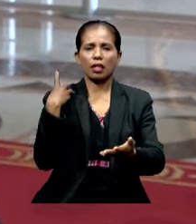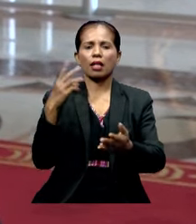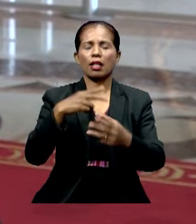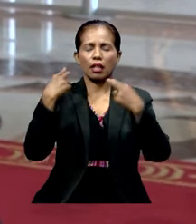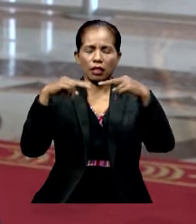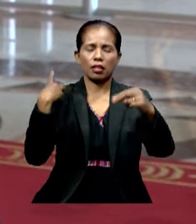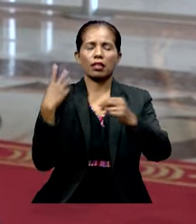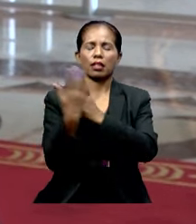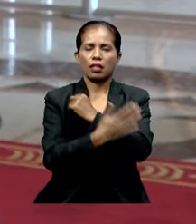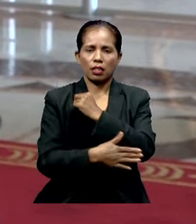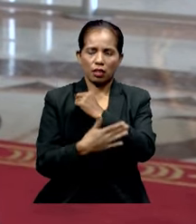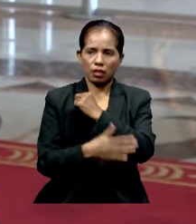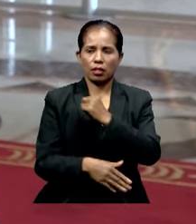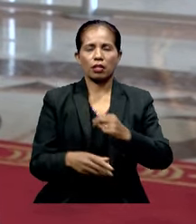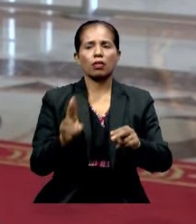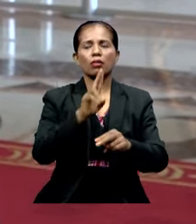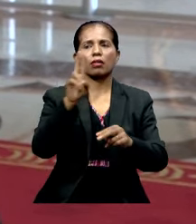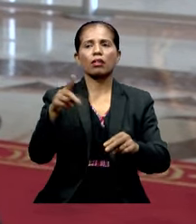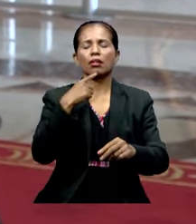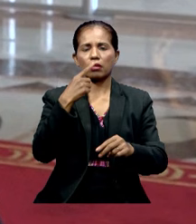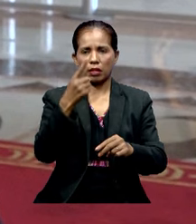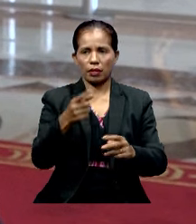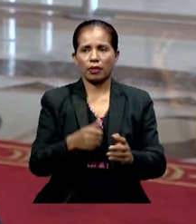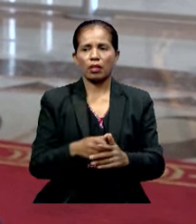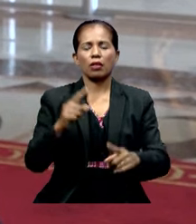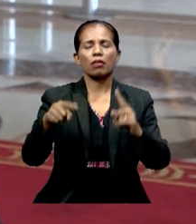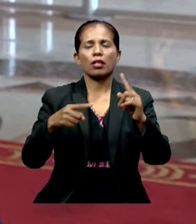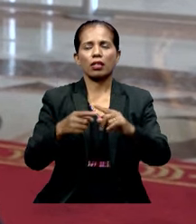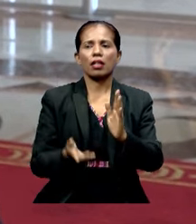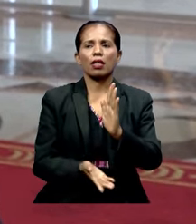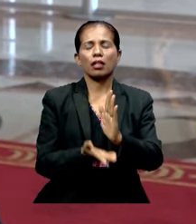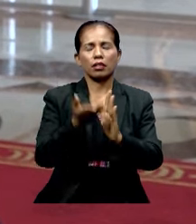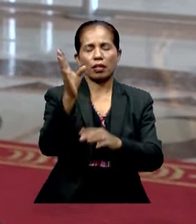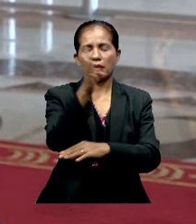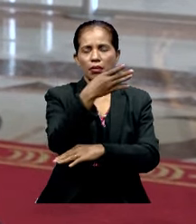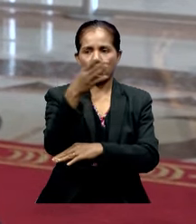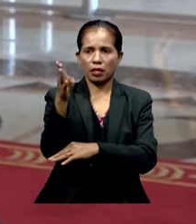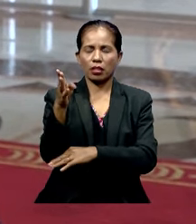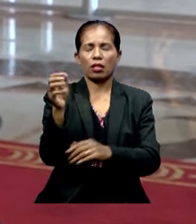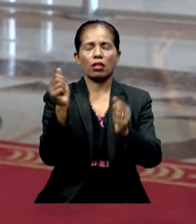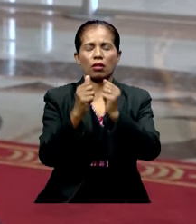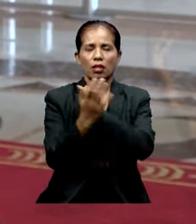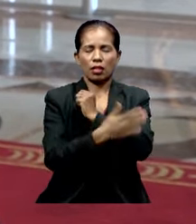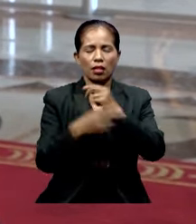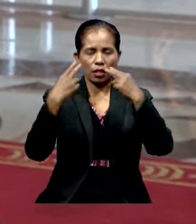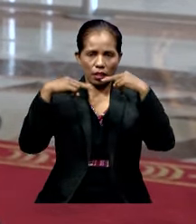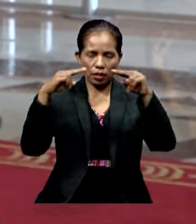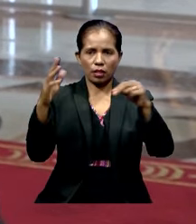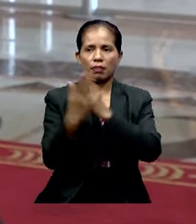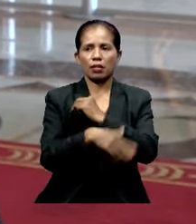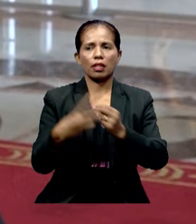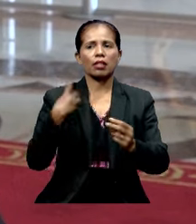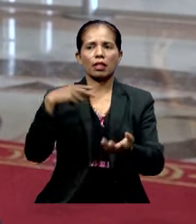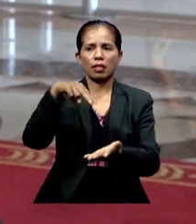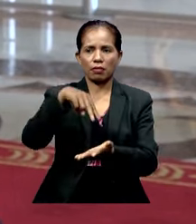E aproveita a oportunidade, né, da toca, tá? Banheira essa bandeira, o atum bandeira, o hino nacional, e te tem que hambri,